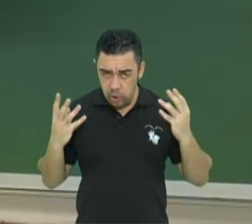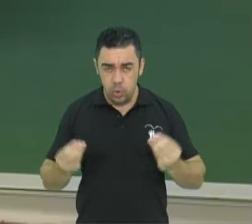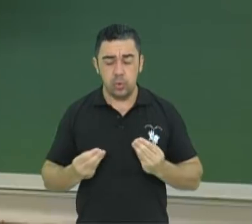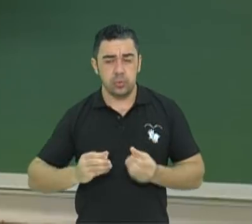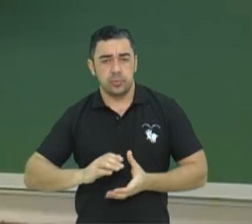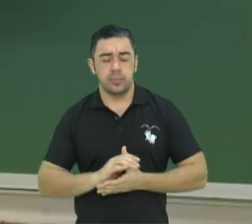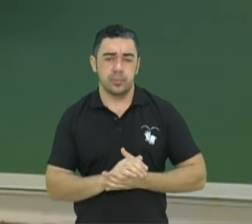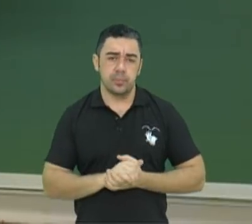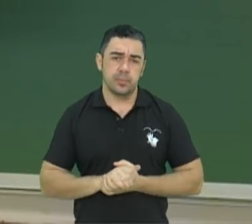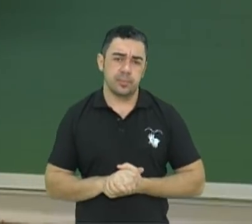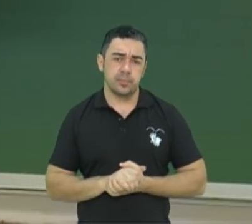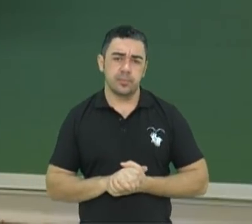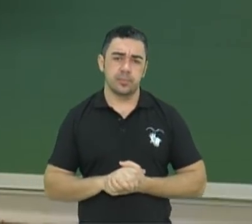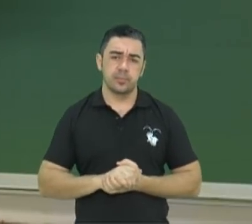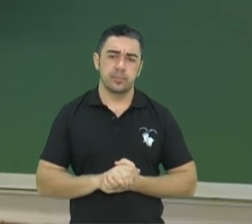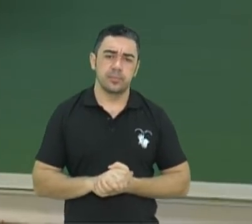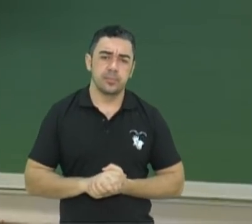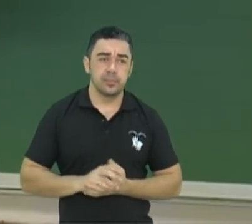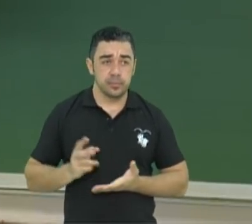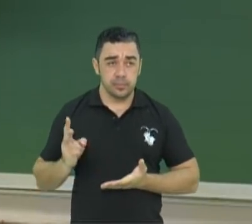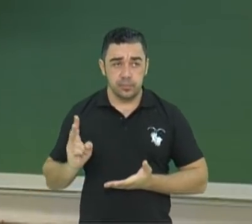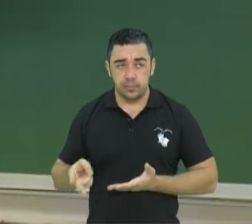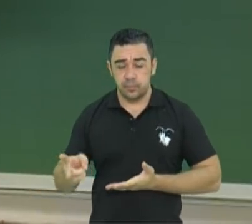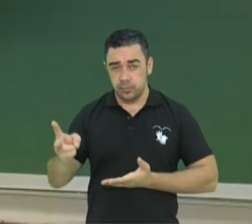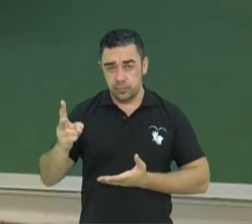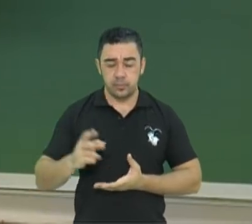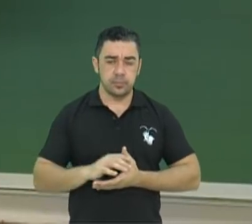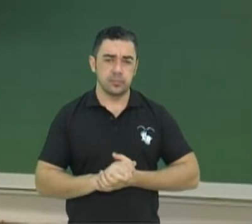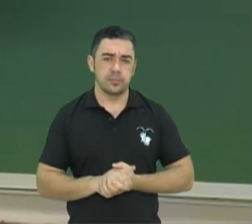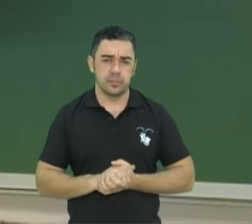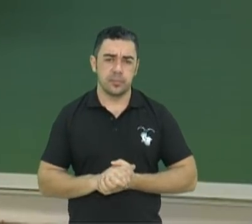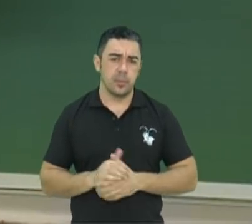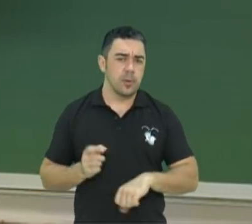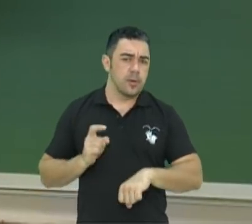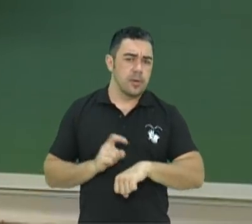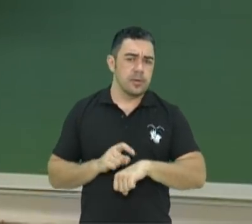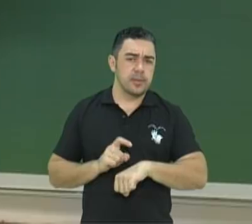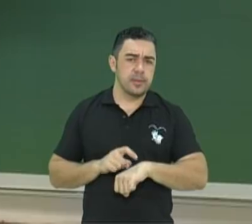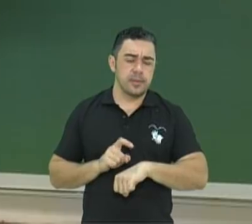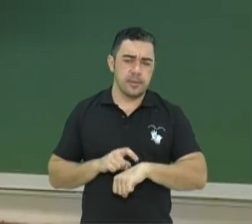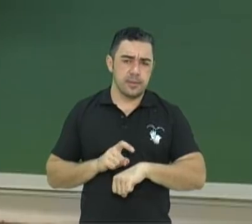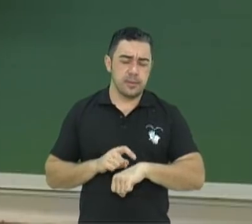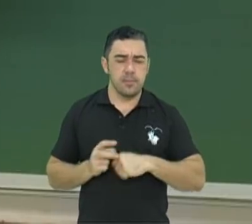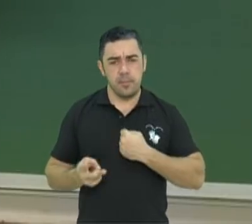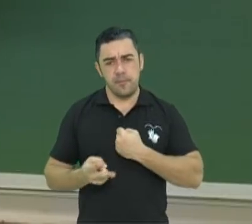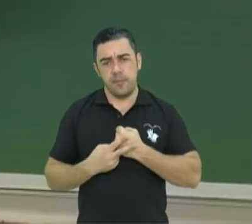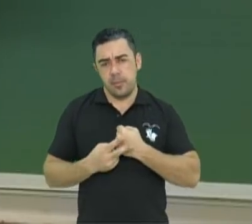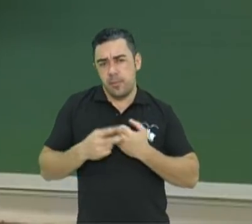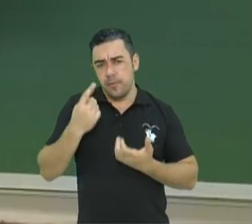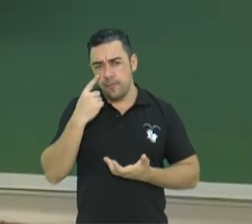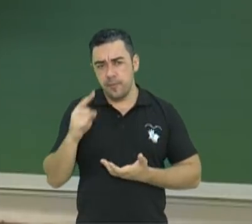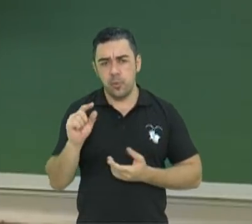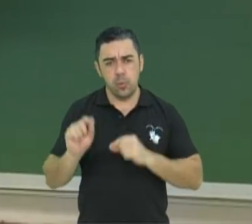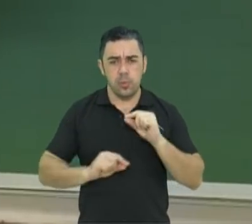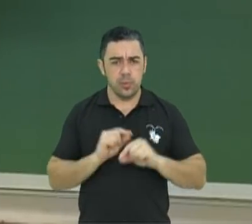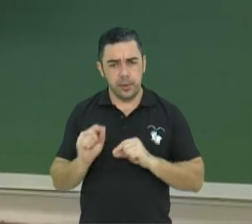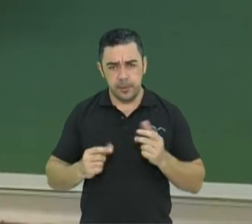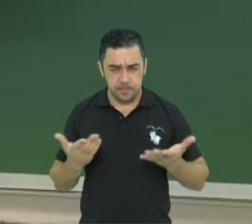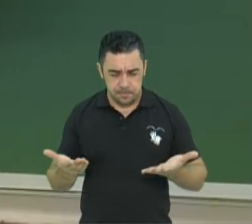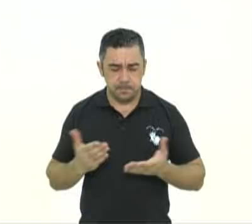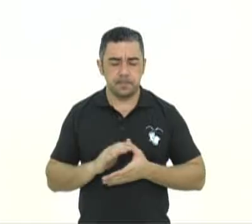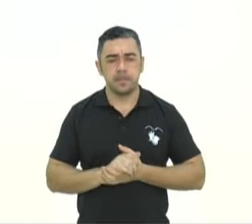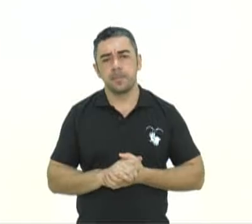certo? Legal. Continuando aqui. Sobre os tempos verbais, tá? Vamos explorar aqui um